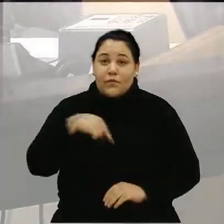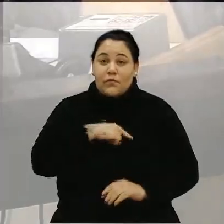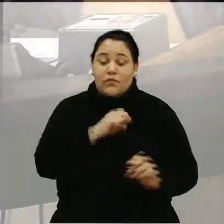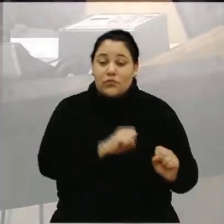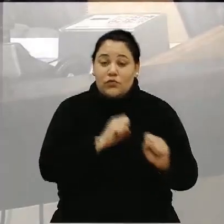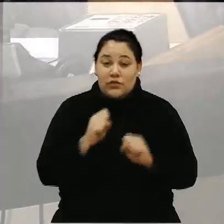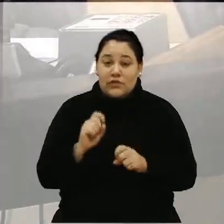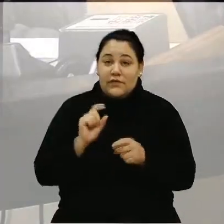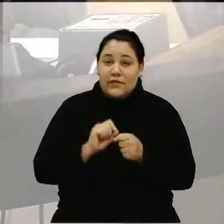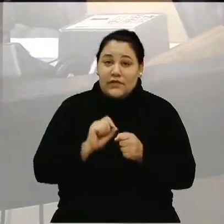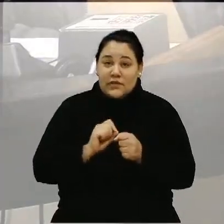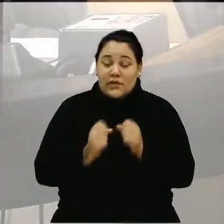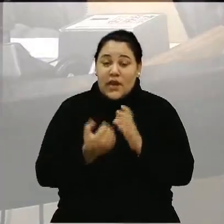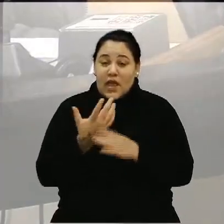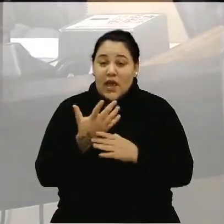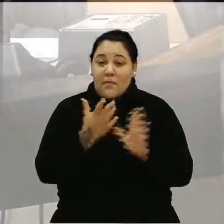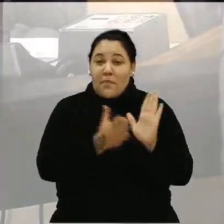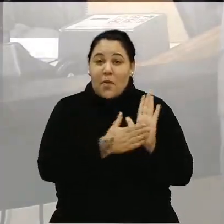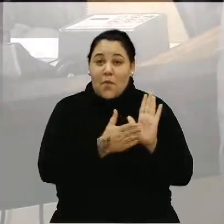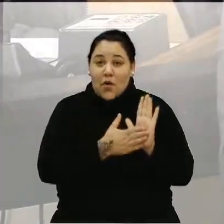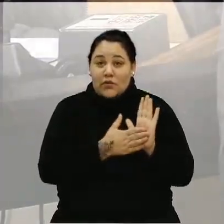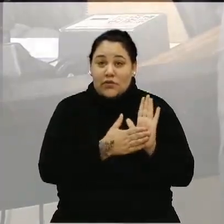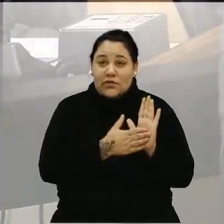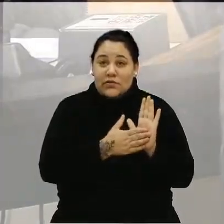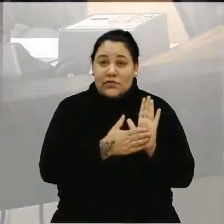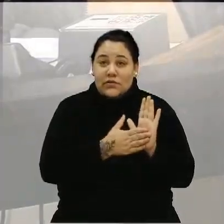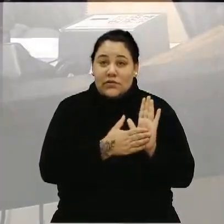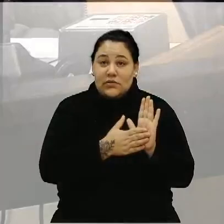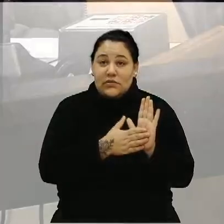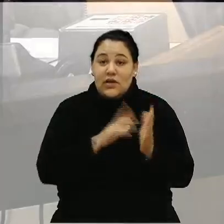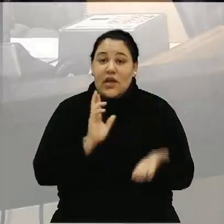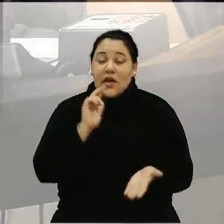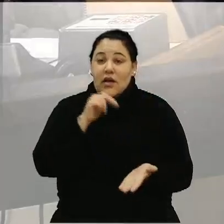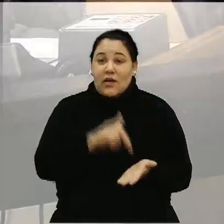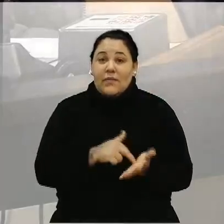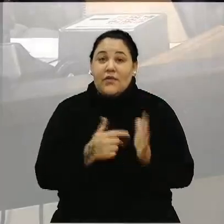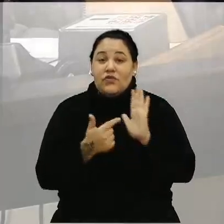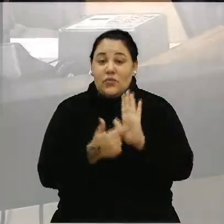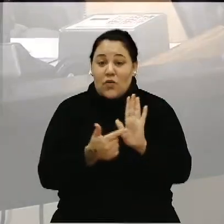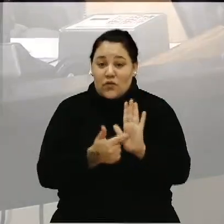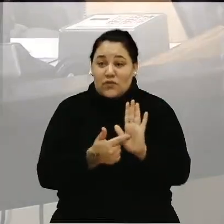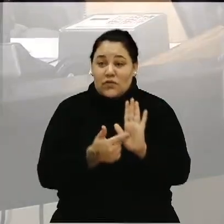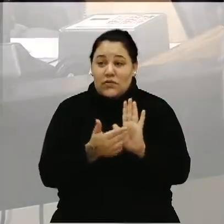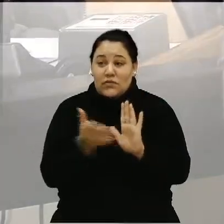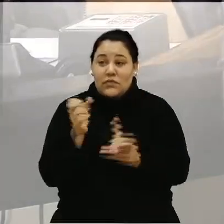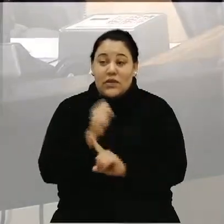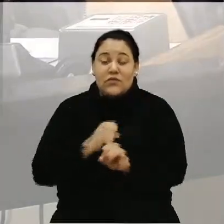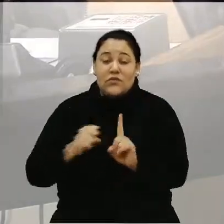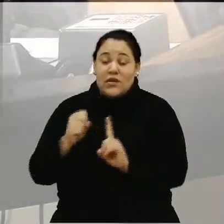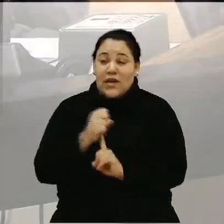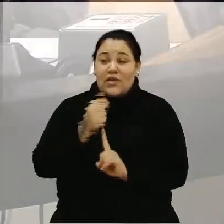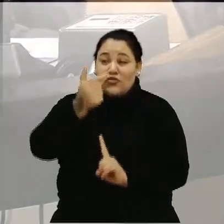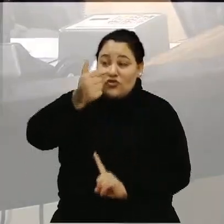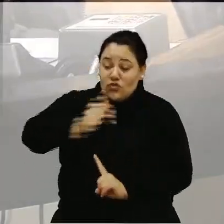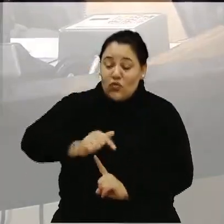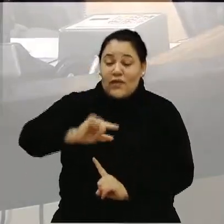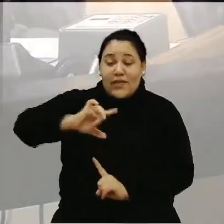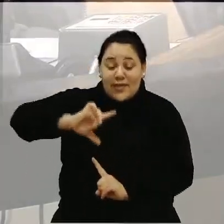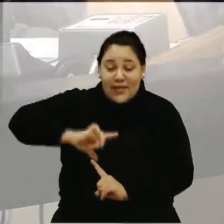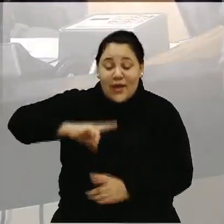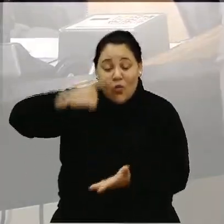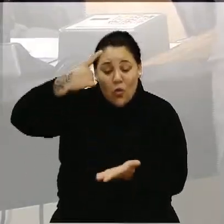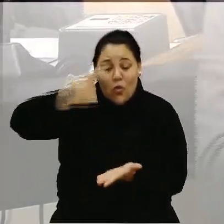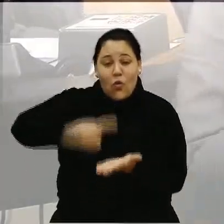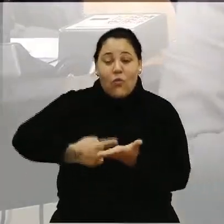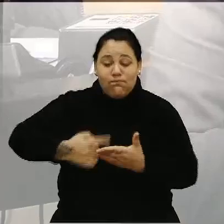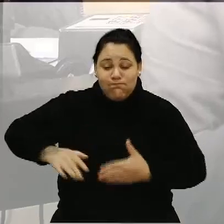fato propostas que realmente demonstre à nossa sociedade mais do que nunca um compromisso com as